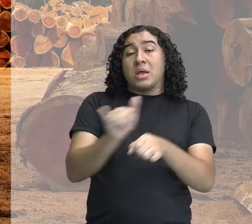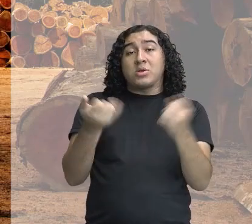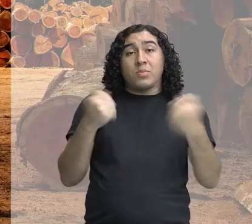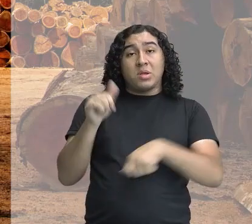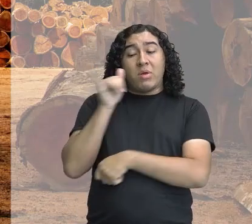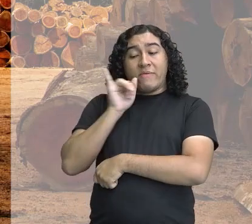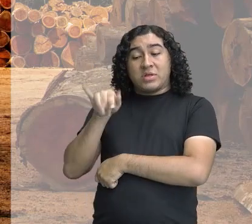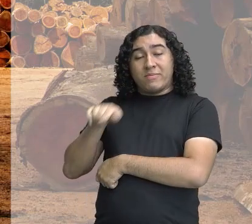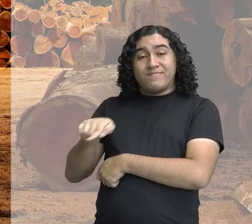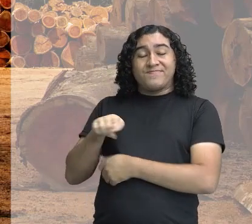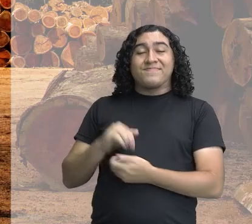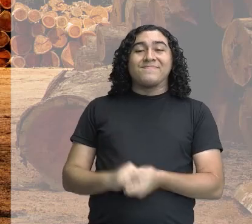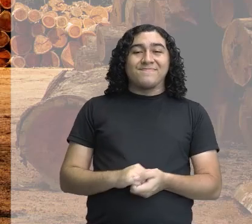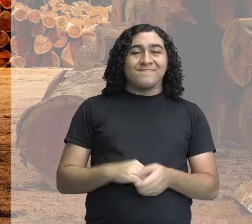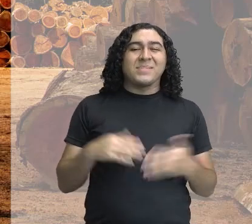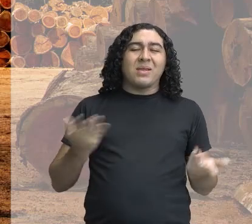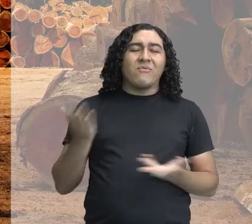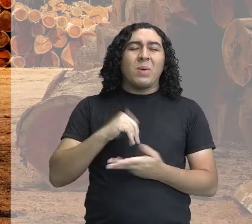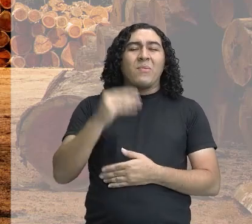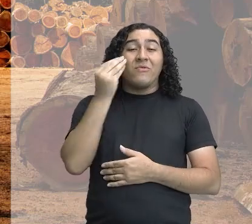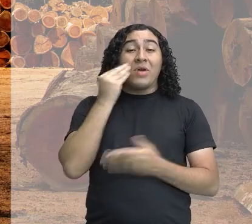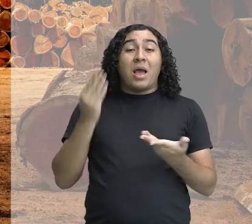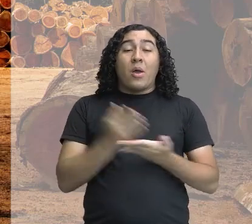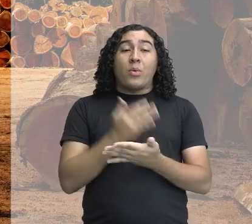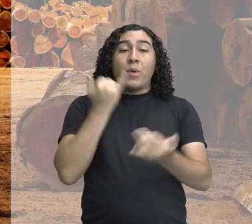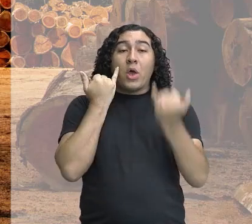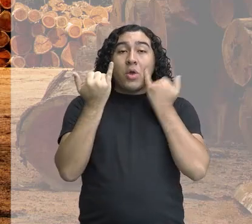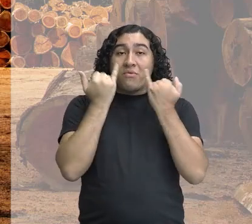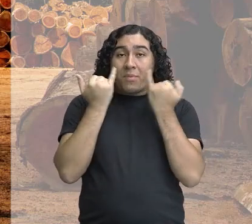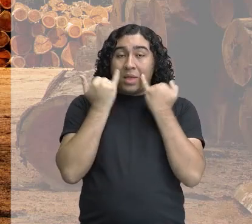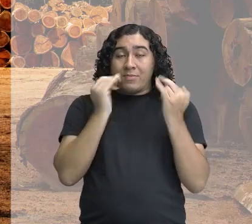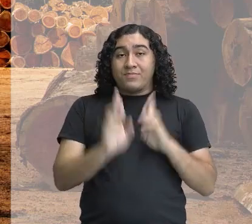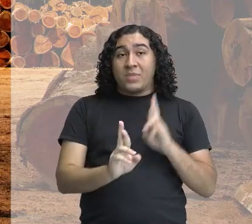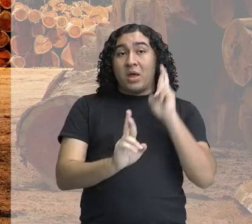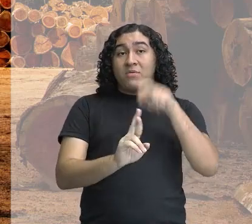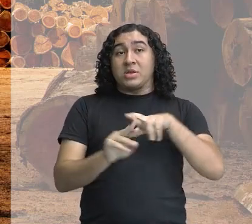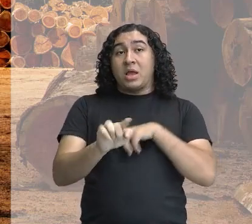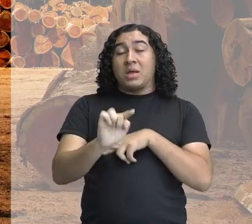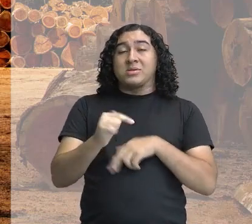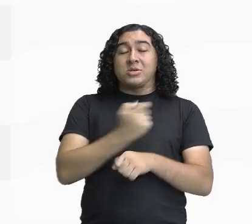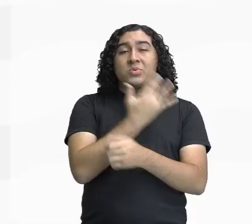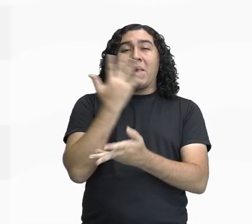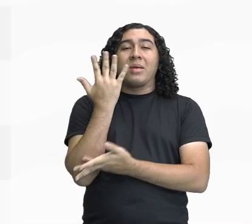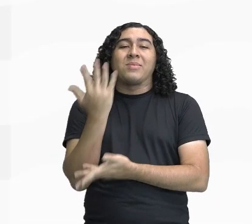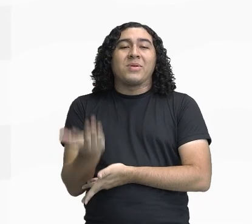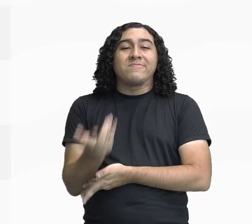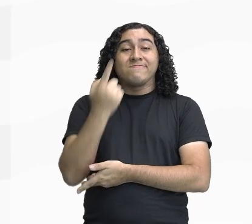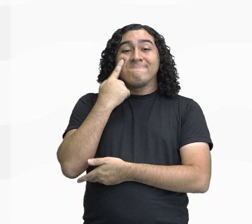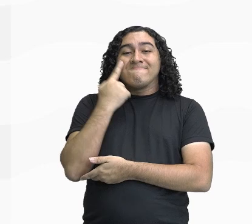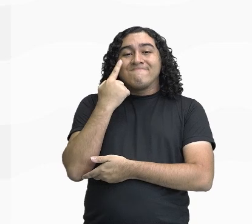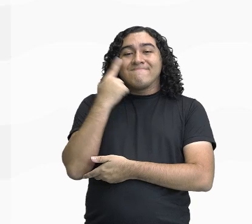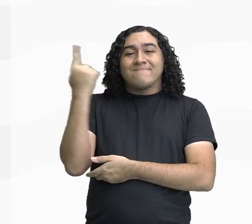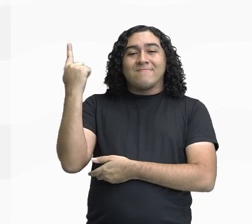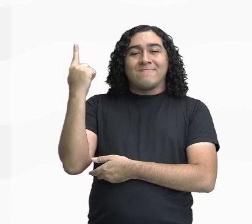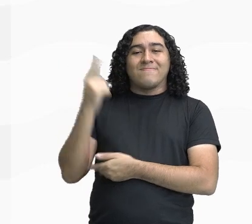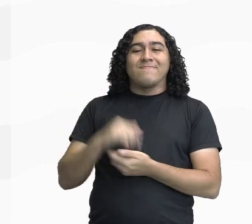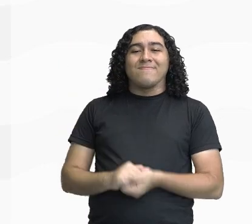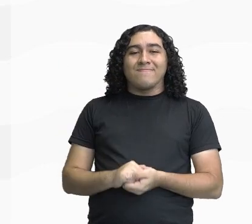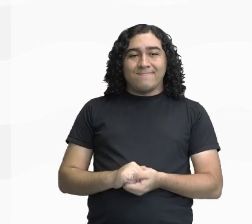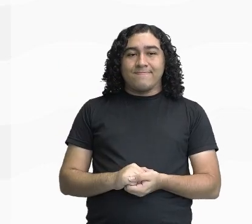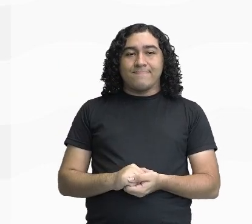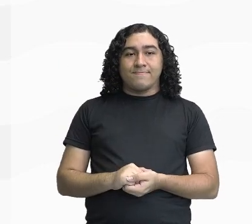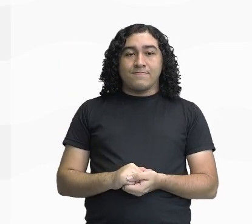professor. Perfeito, então, professora. Vamos ver, então, alguns dados em relação a esse desmatamento na Amazônia atualmente. Olha